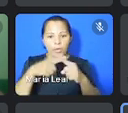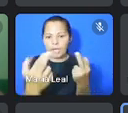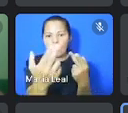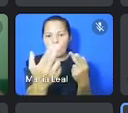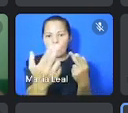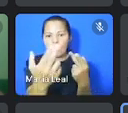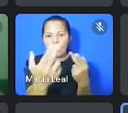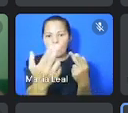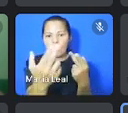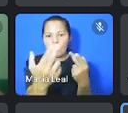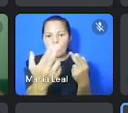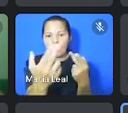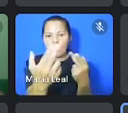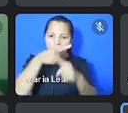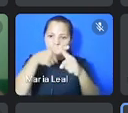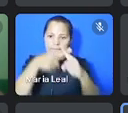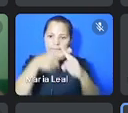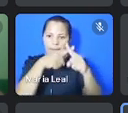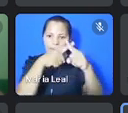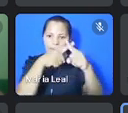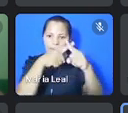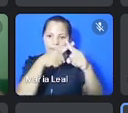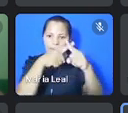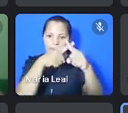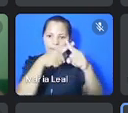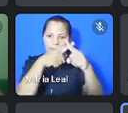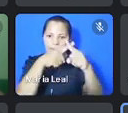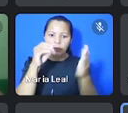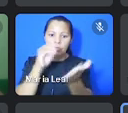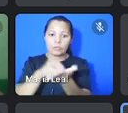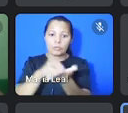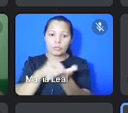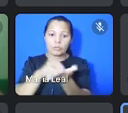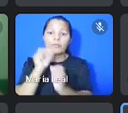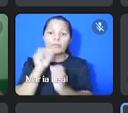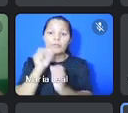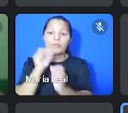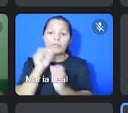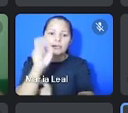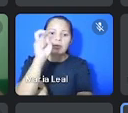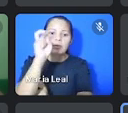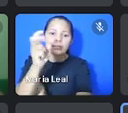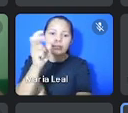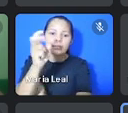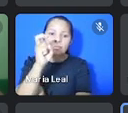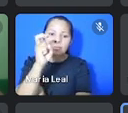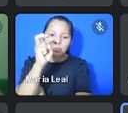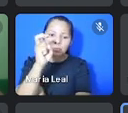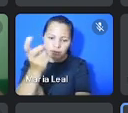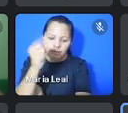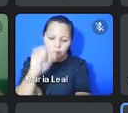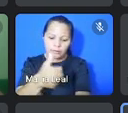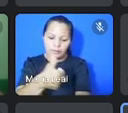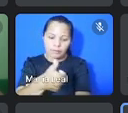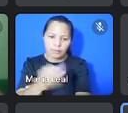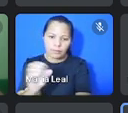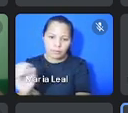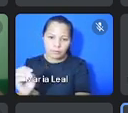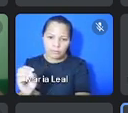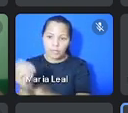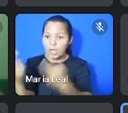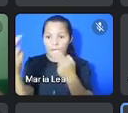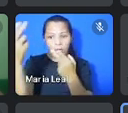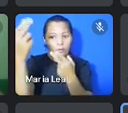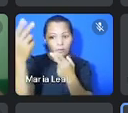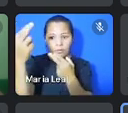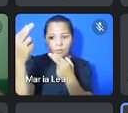só quem? 5 sobre 100. É a mesma conta que eu fiz lá em cima. Estou só repetindo